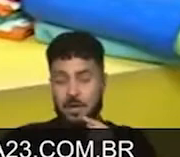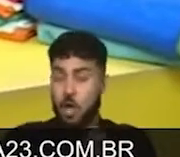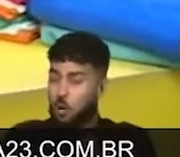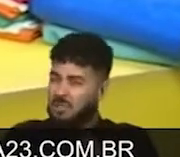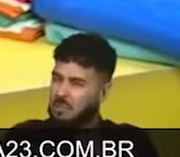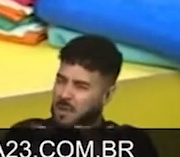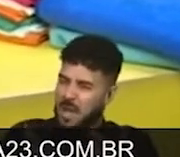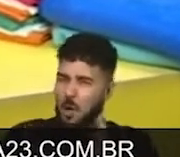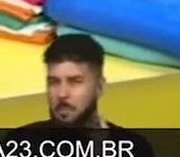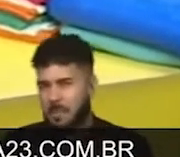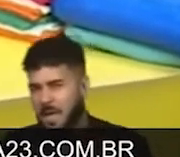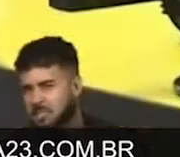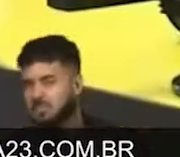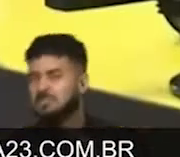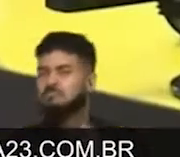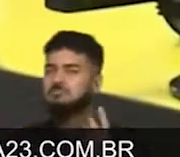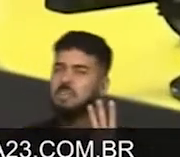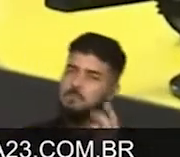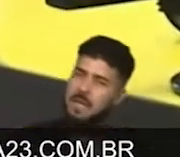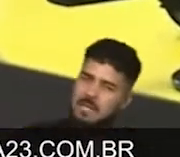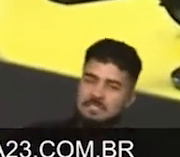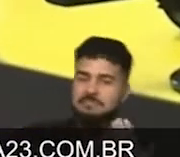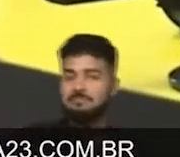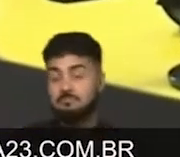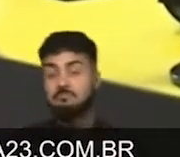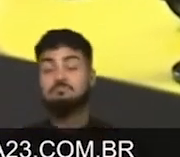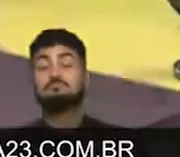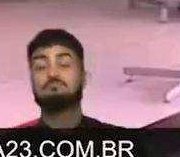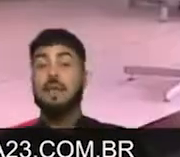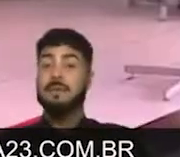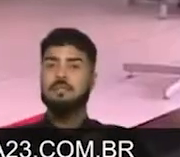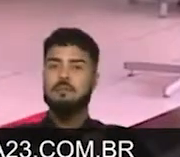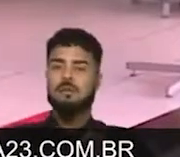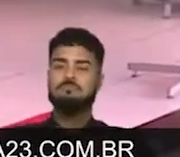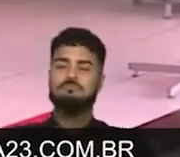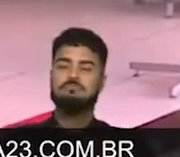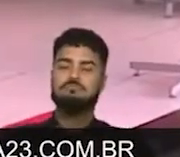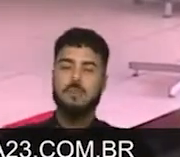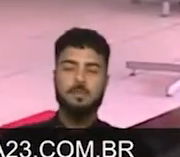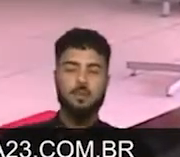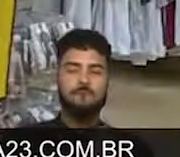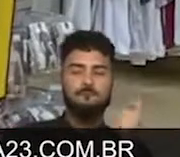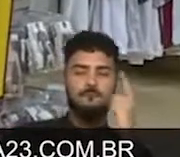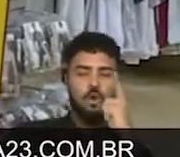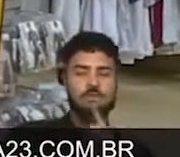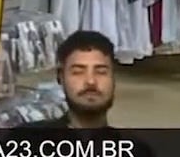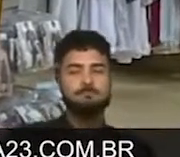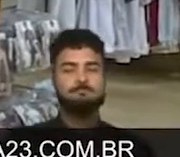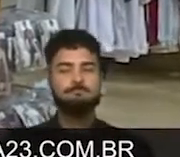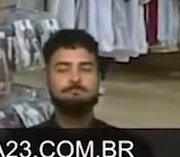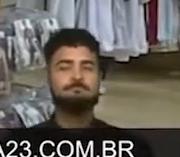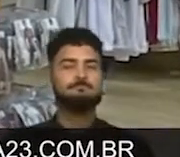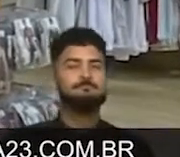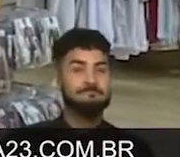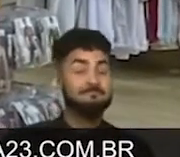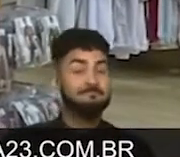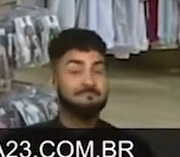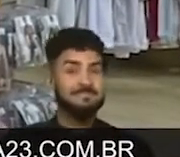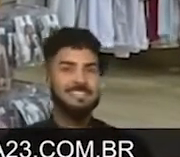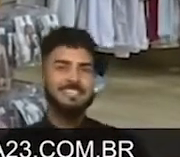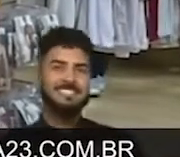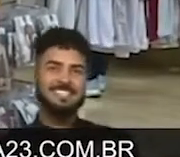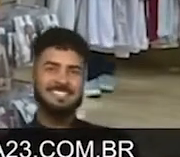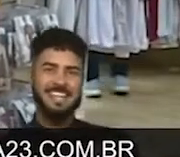de 1 a 3 meses, mas as empresas ficam de olho nos novos talentos. De acordo com o levantamento do